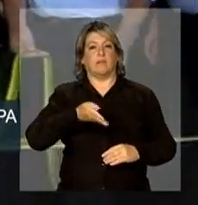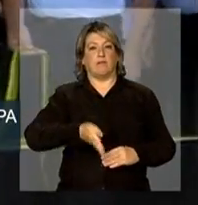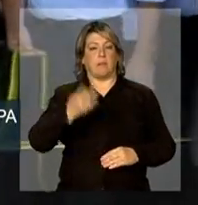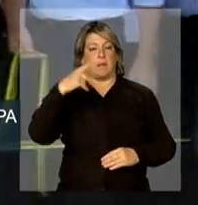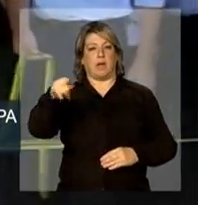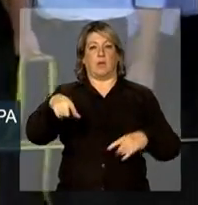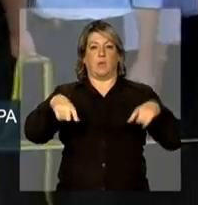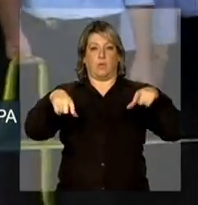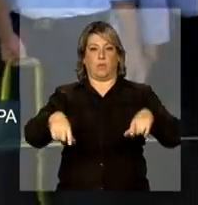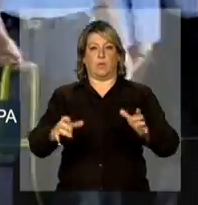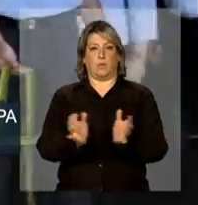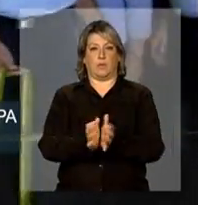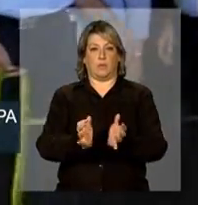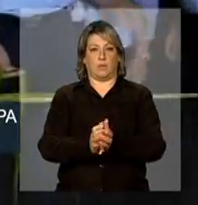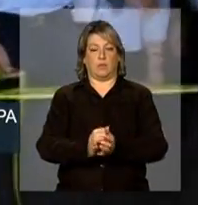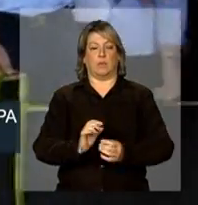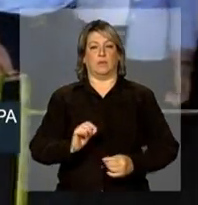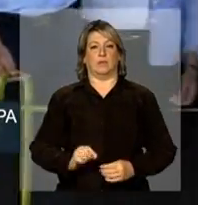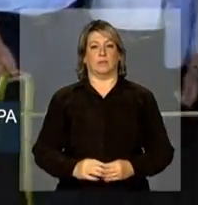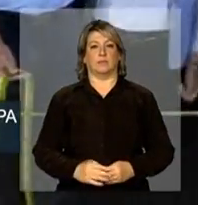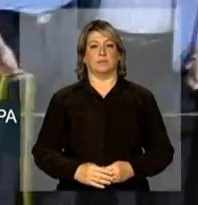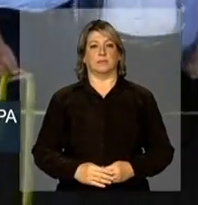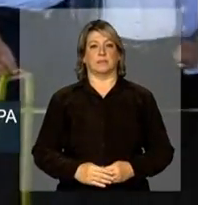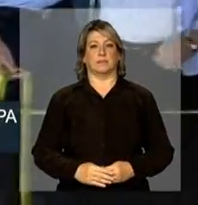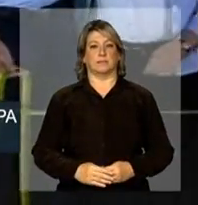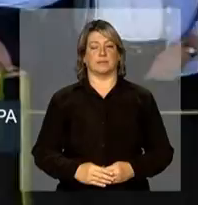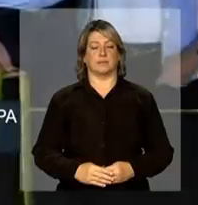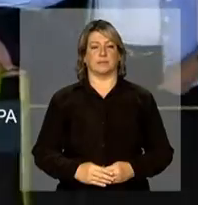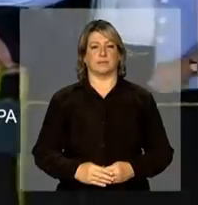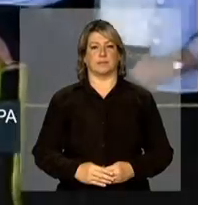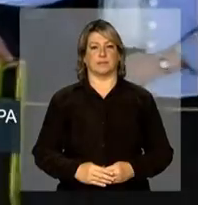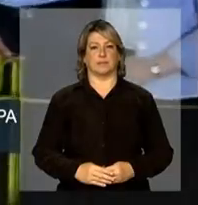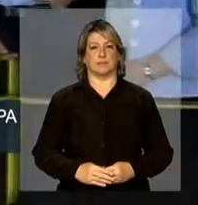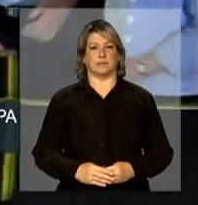para o campo, né? Na saída do túnel para o campo.